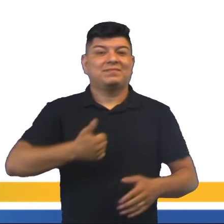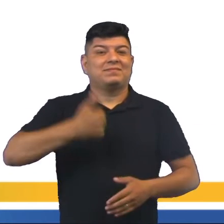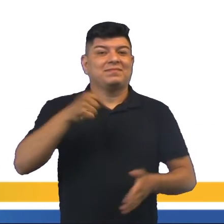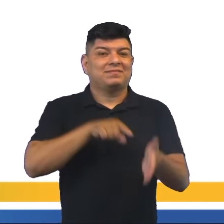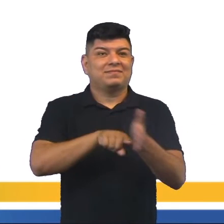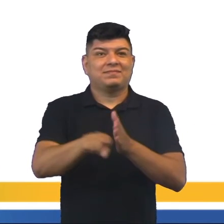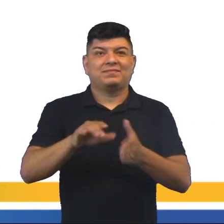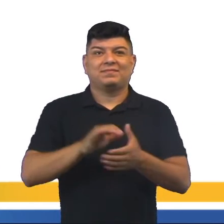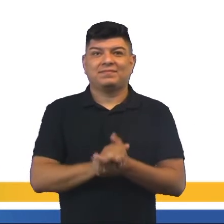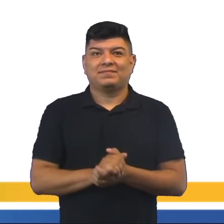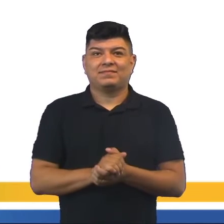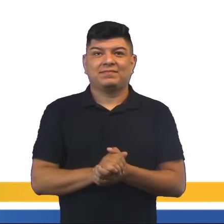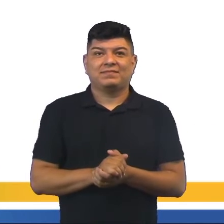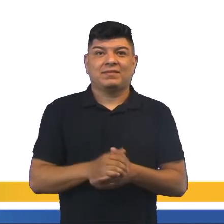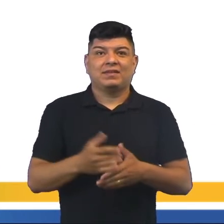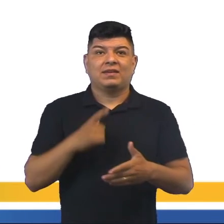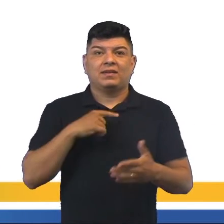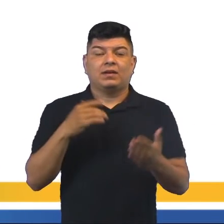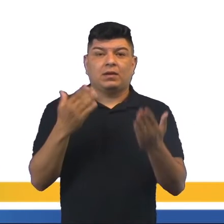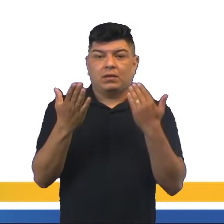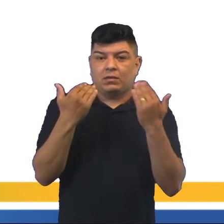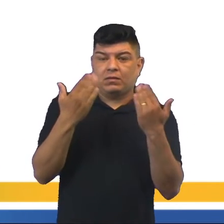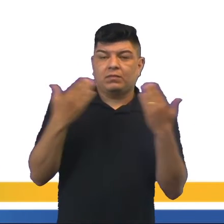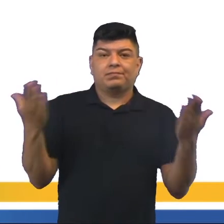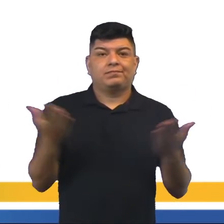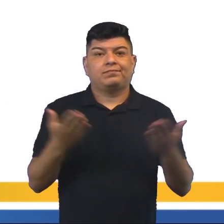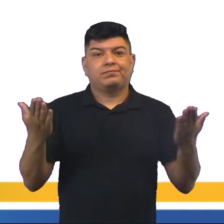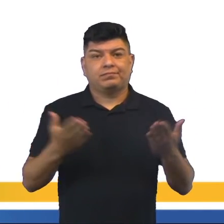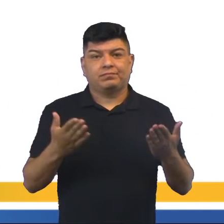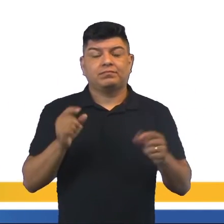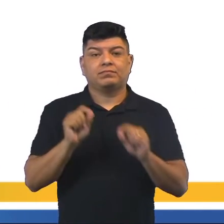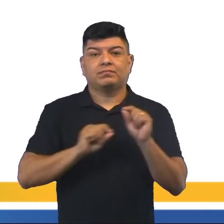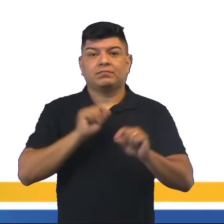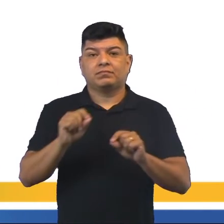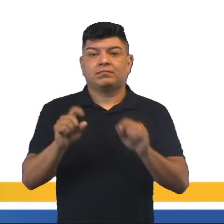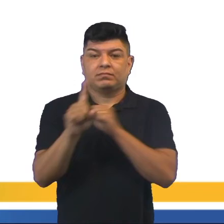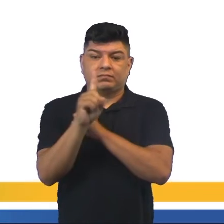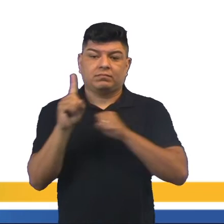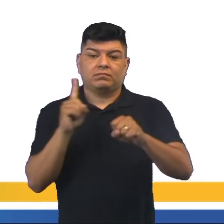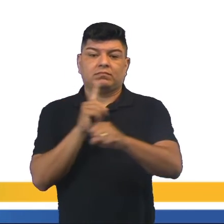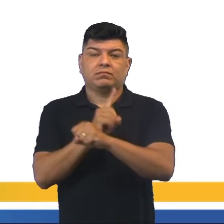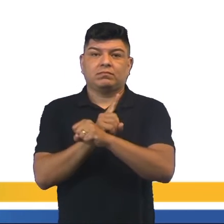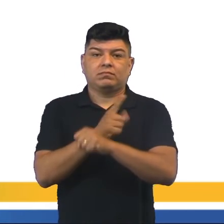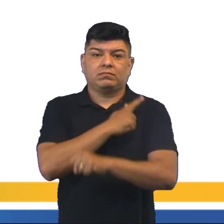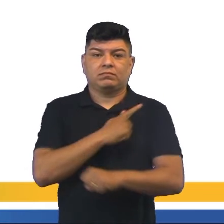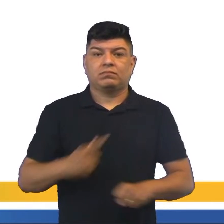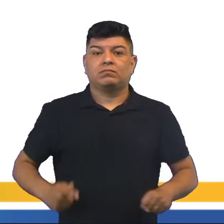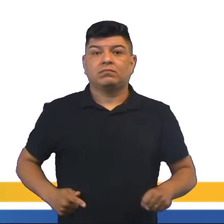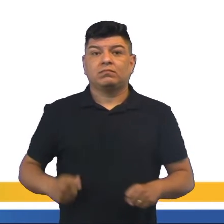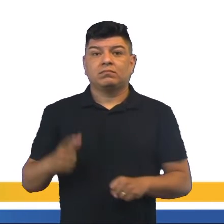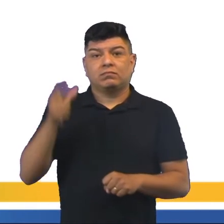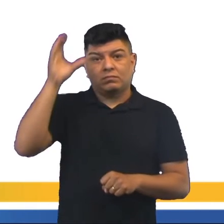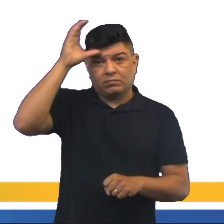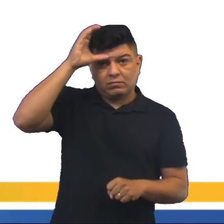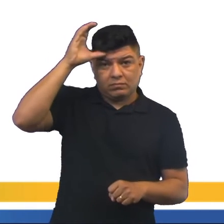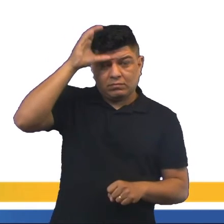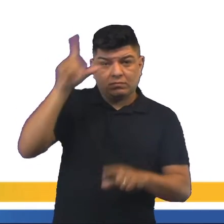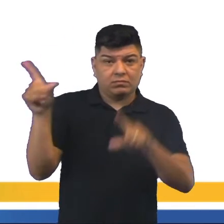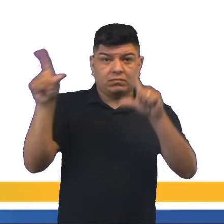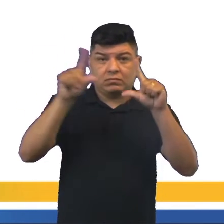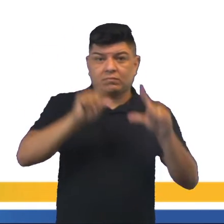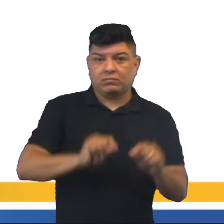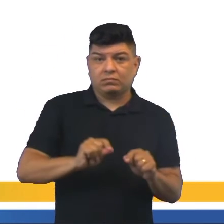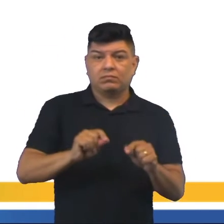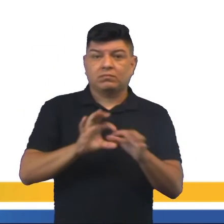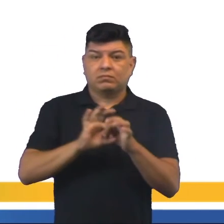primeira questão. Há uma grande discussão atualmente em voga para que a sociedade e os governos se conscientizem e diminuam